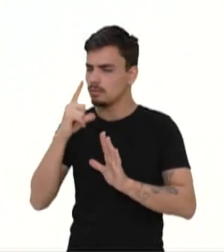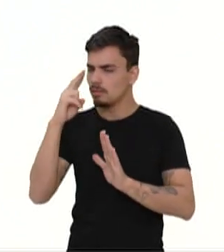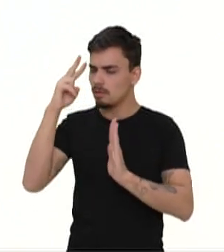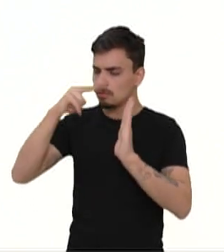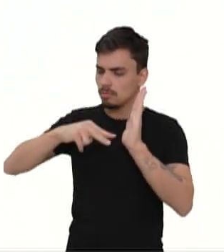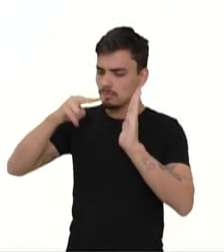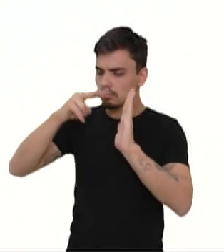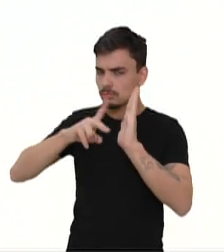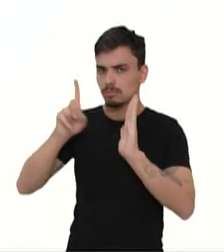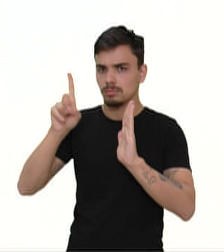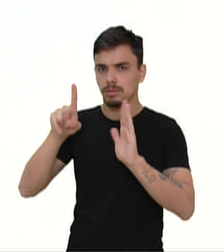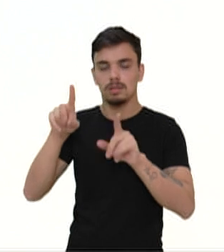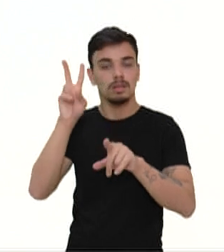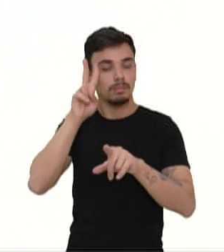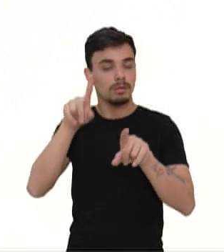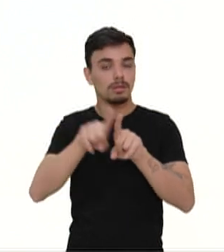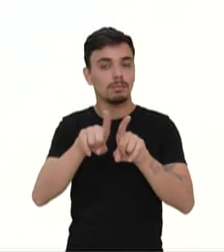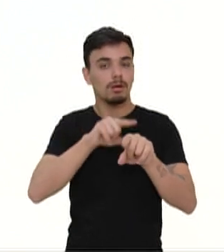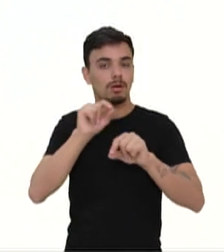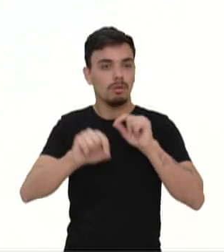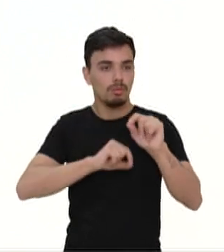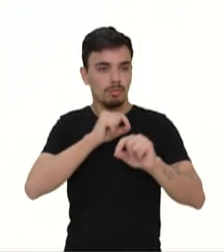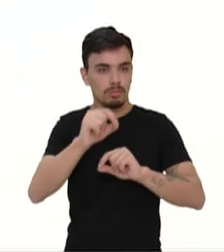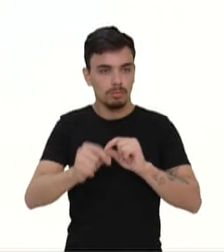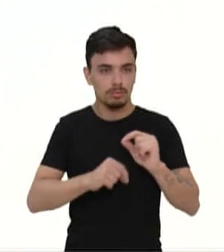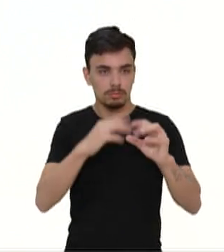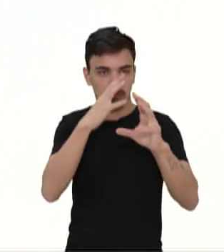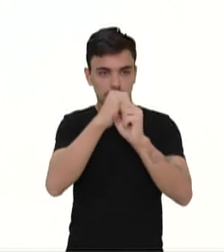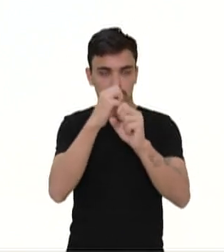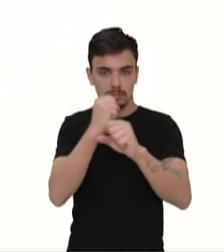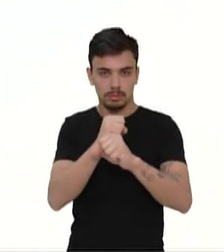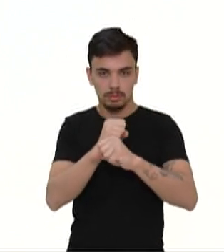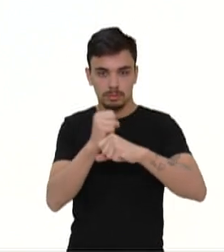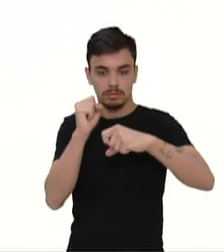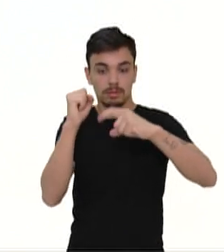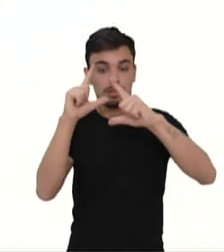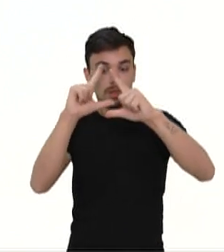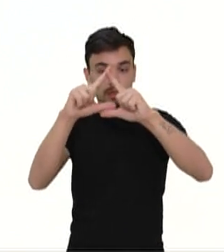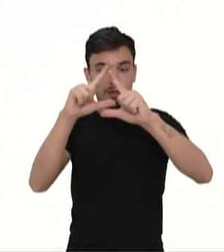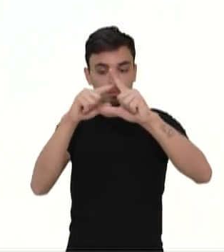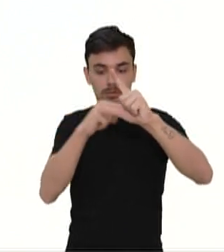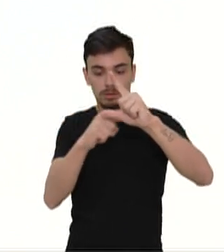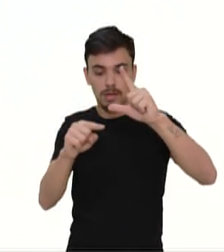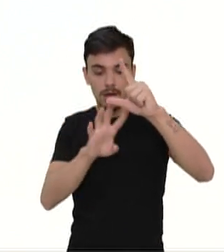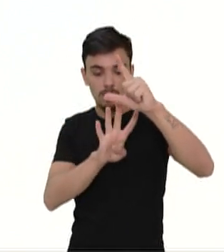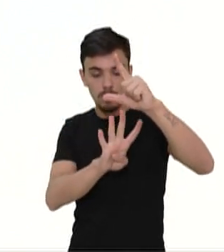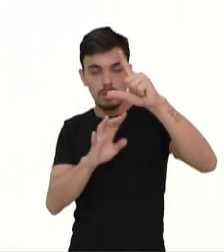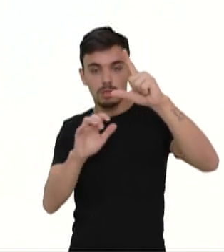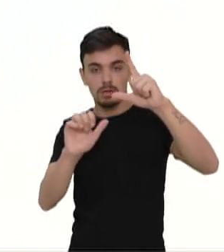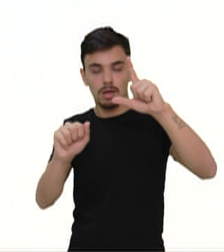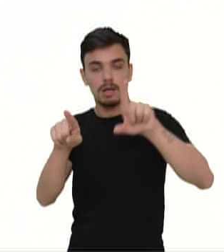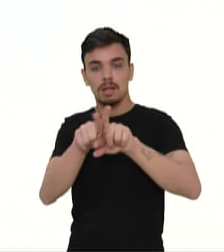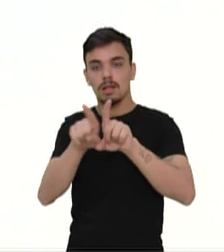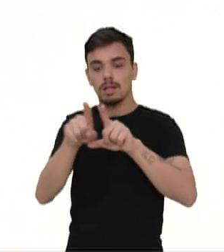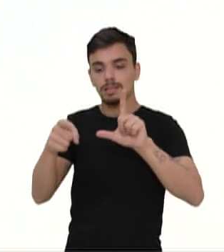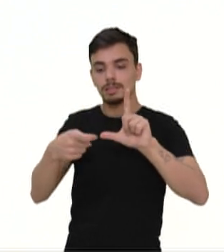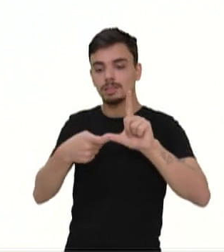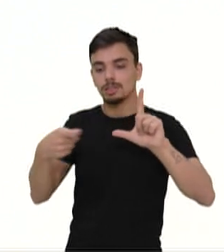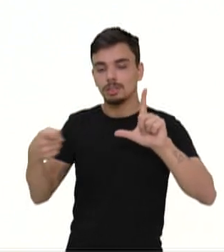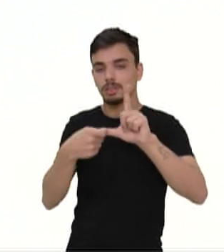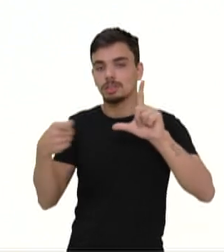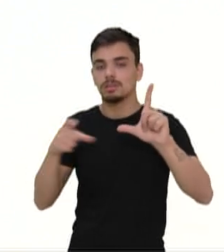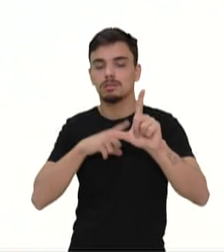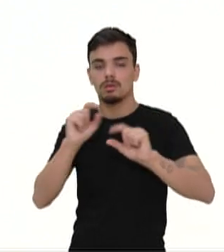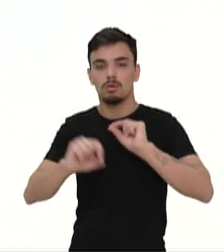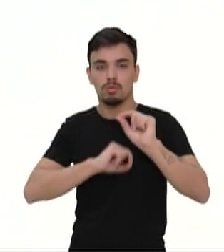que na formulazinha do y do vértice é menos delta sobre 4a, beleza? Lá no x do vértice, o